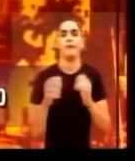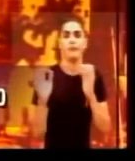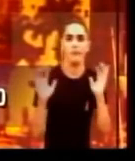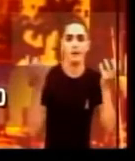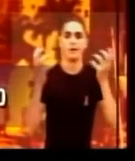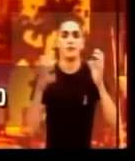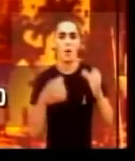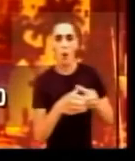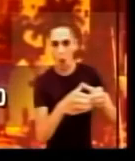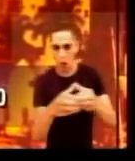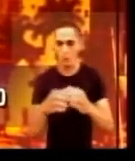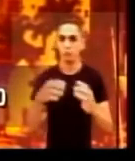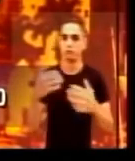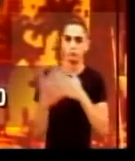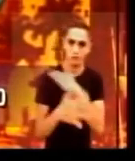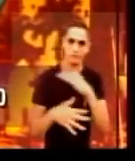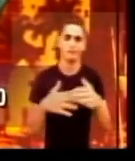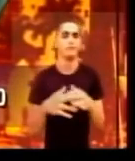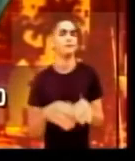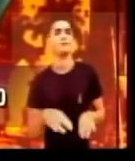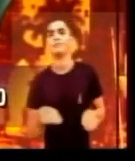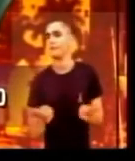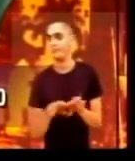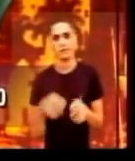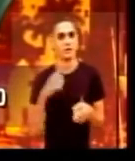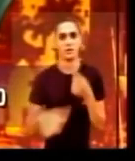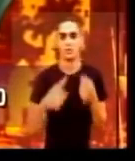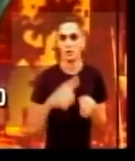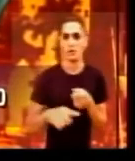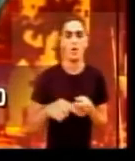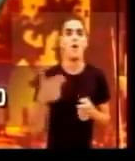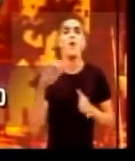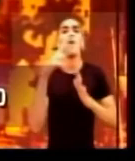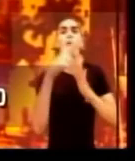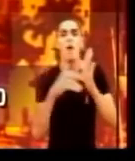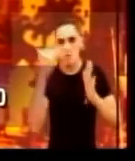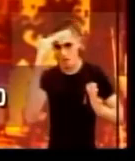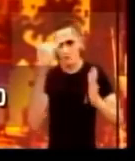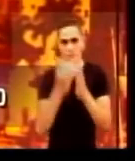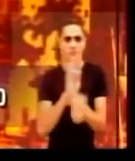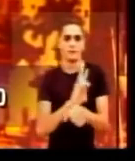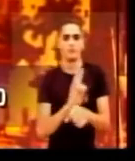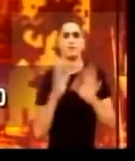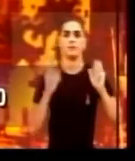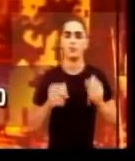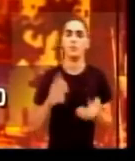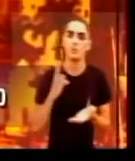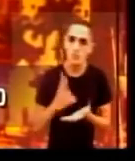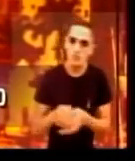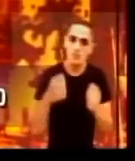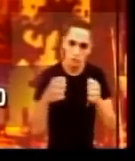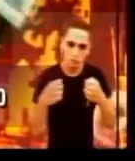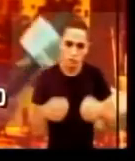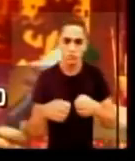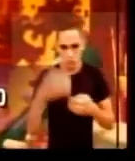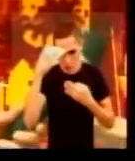protocolos sanitários, todos eles continuam valendo e devem ser seguidos. Obrigada.